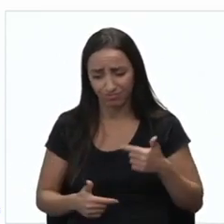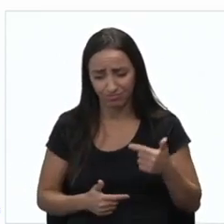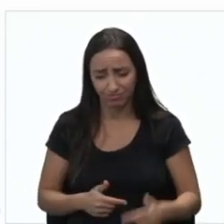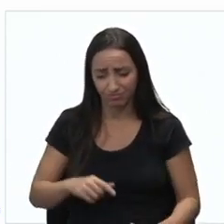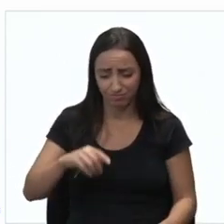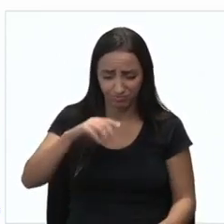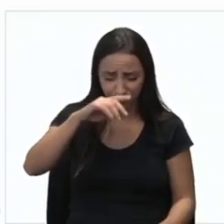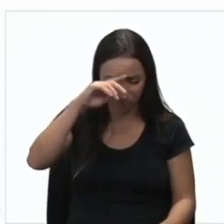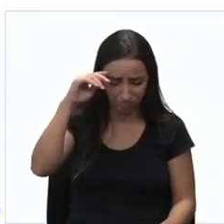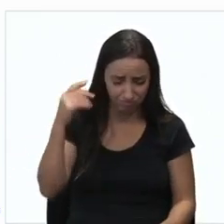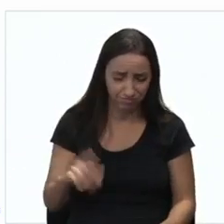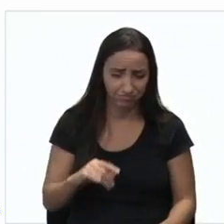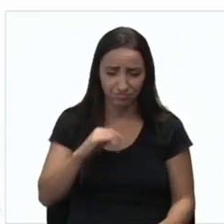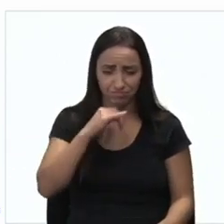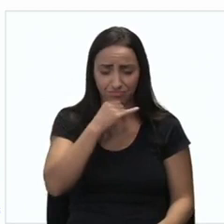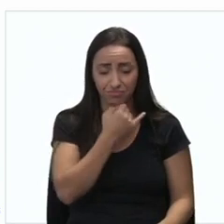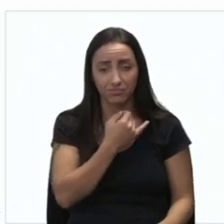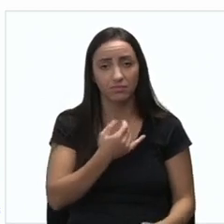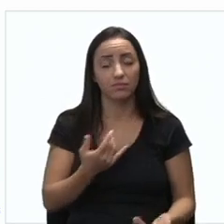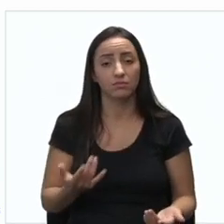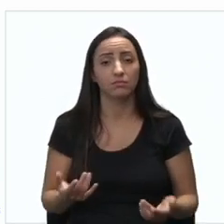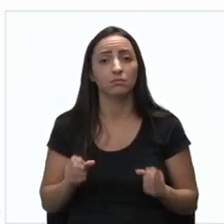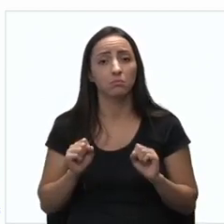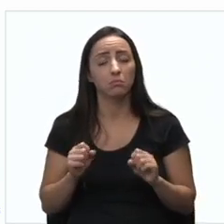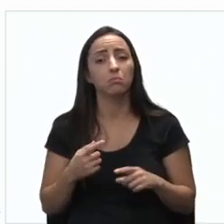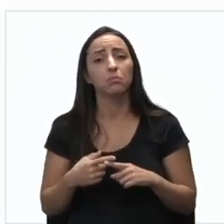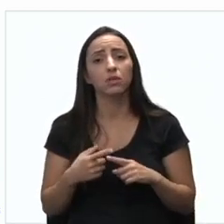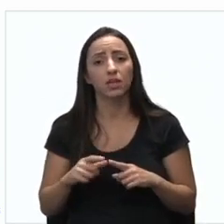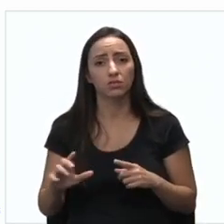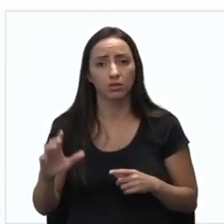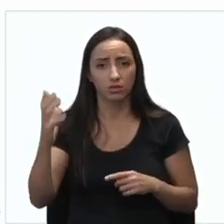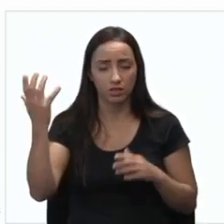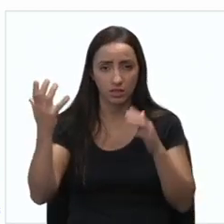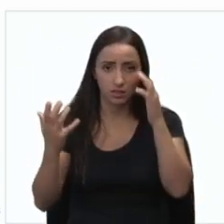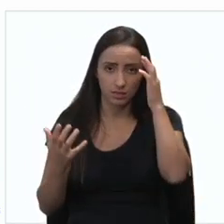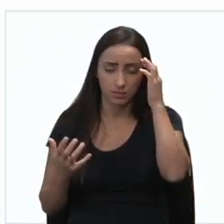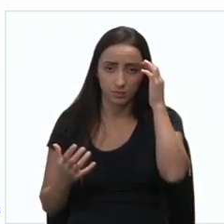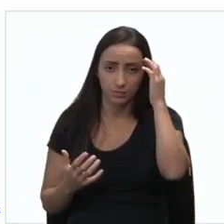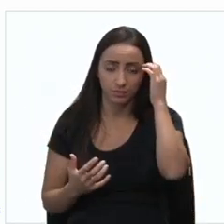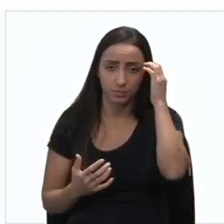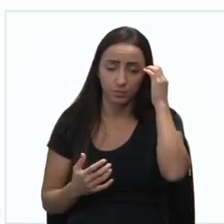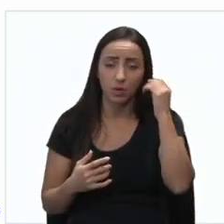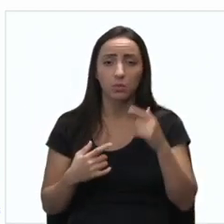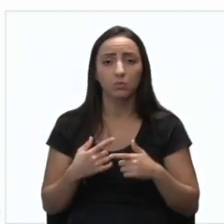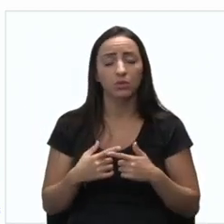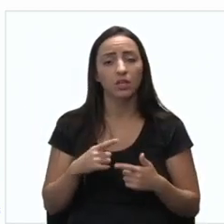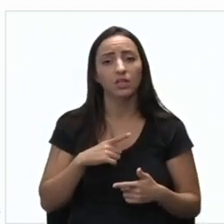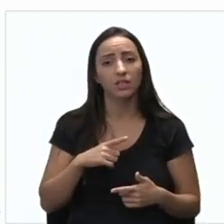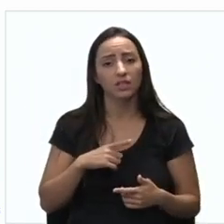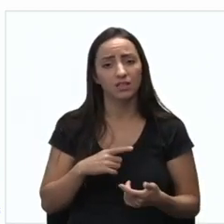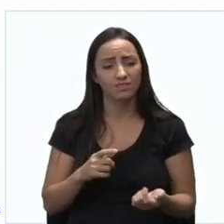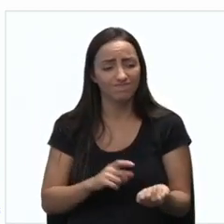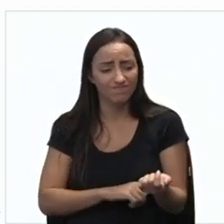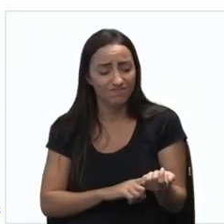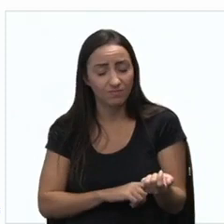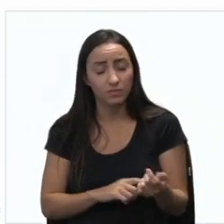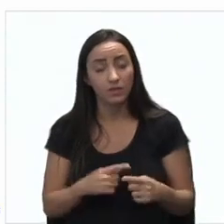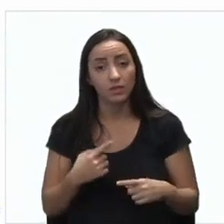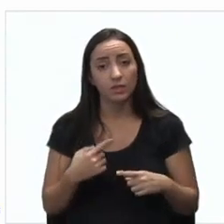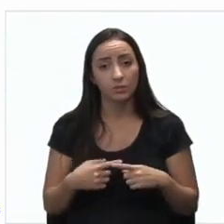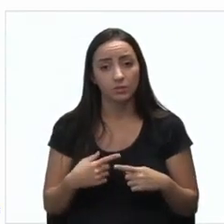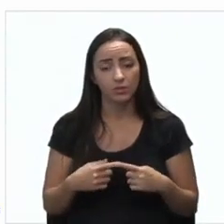do indivíduo, né? E isso ocorre por quê? Por que que ocorre essa frustração? Porque